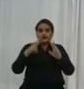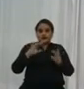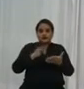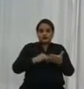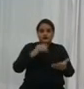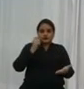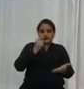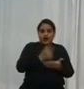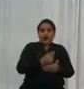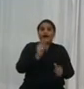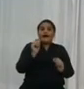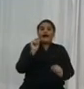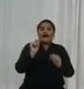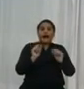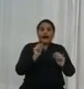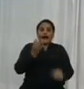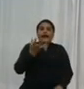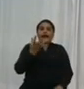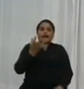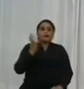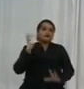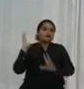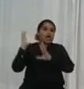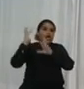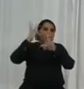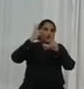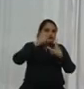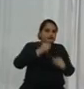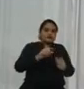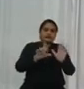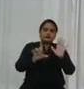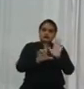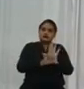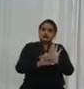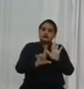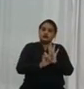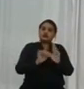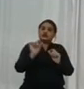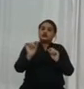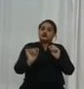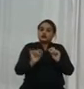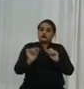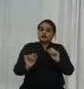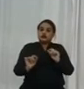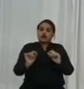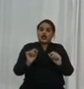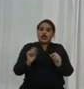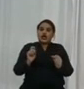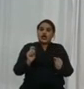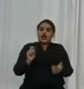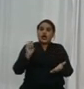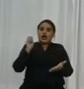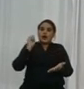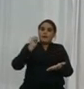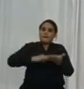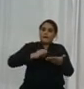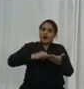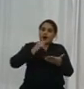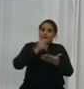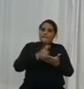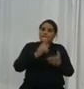Uma revisão dessa legislação para que a cobrança seja feita de forma correta, para que